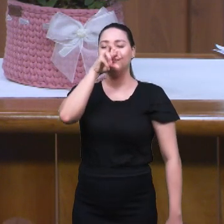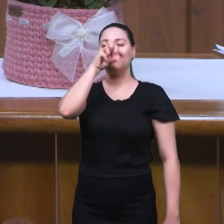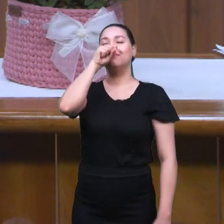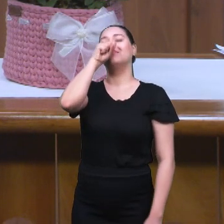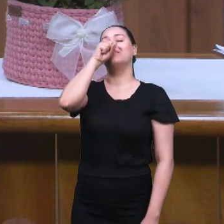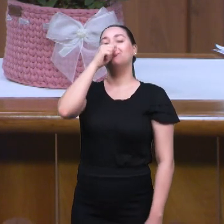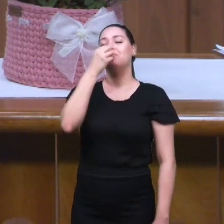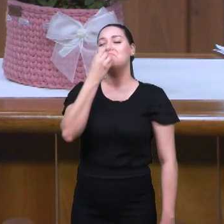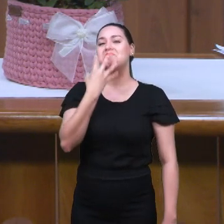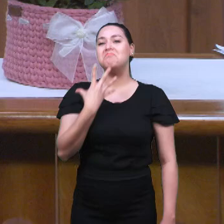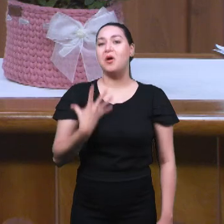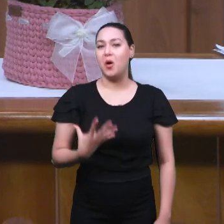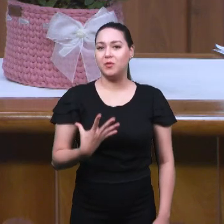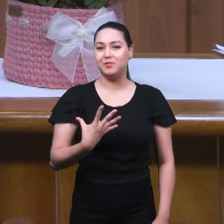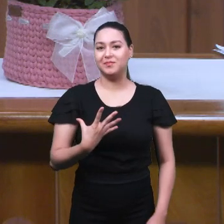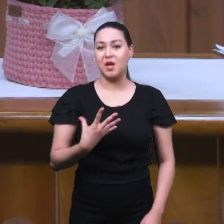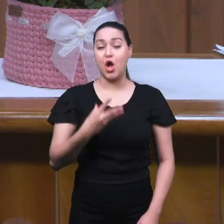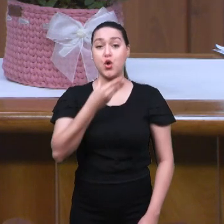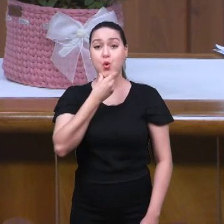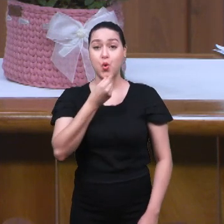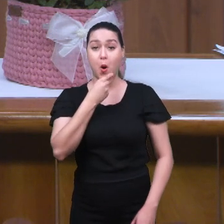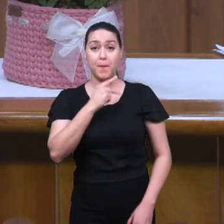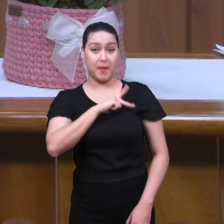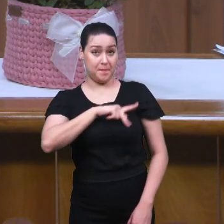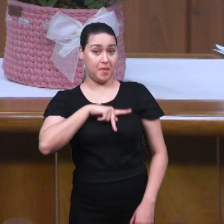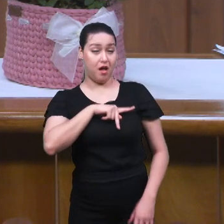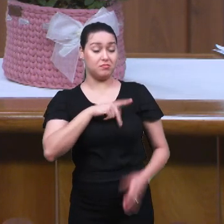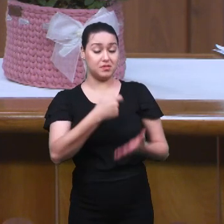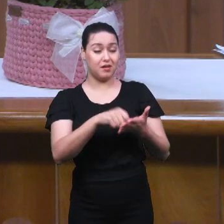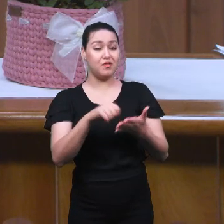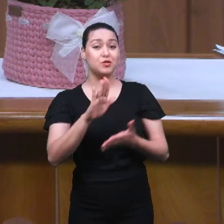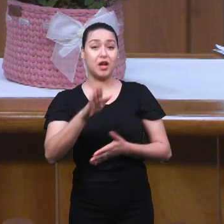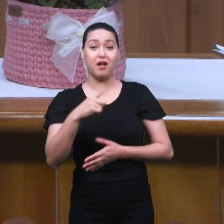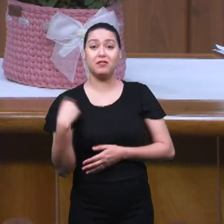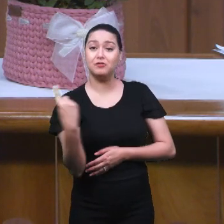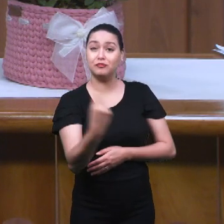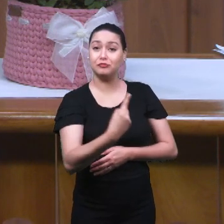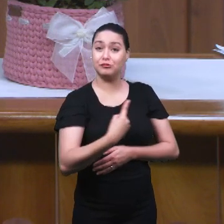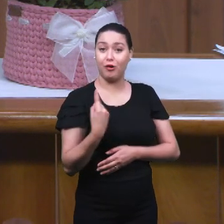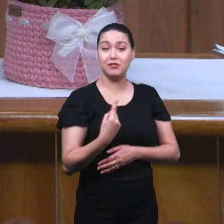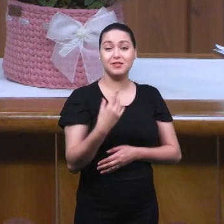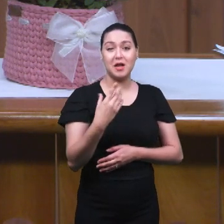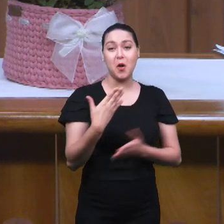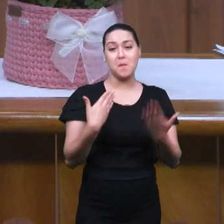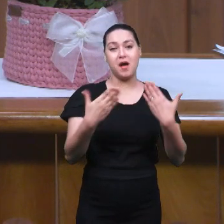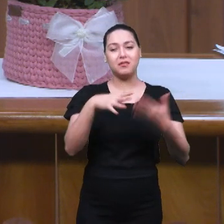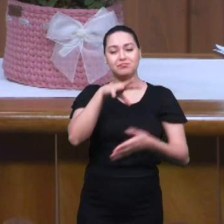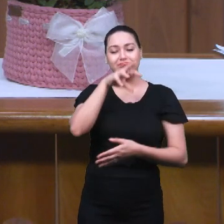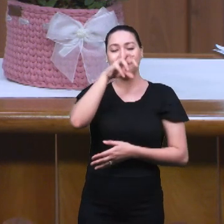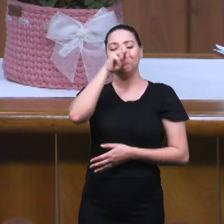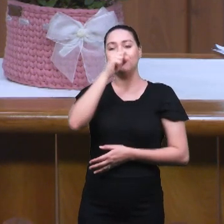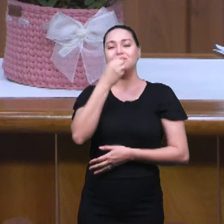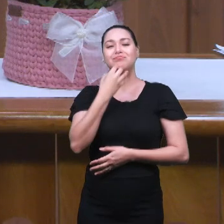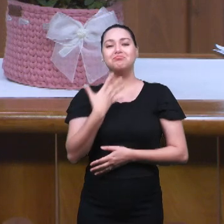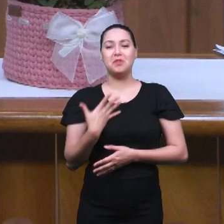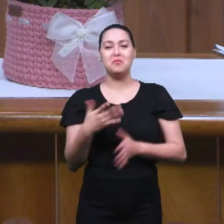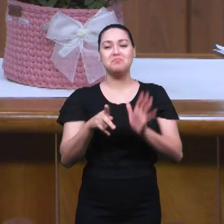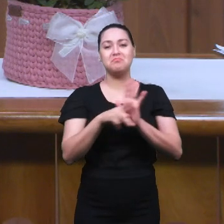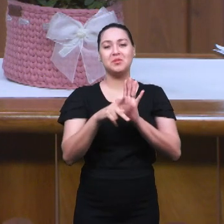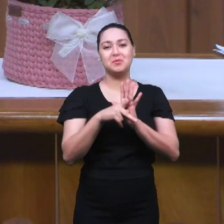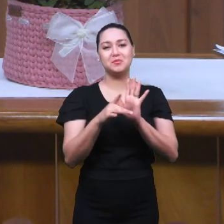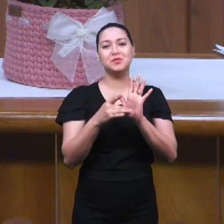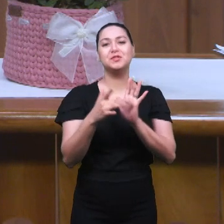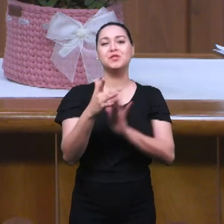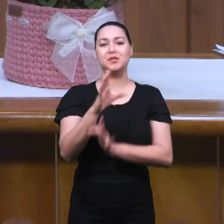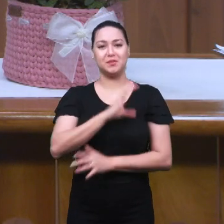o bom cheiro de Cristo. Então vamos vendo as coisas como nós. Toda doutrina